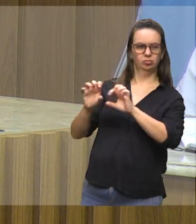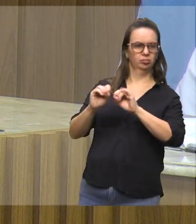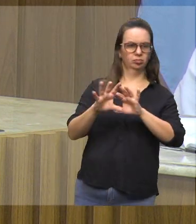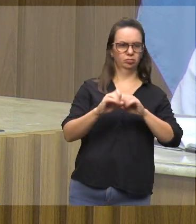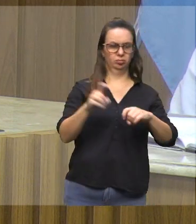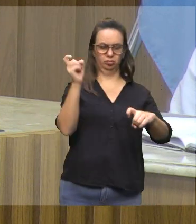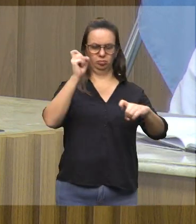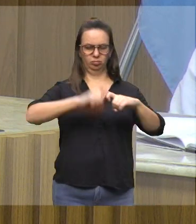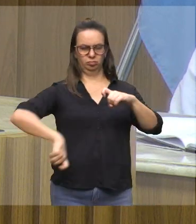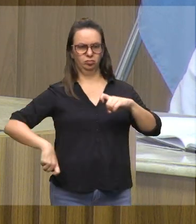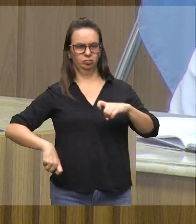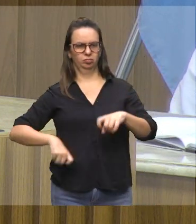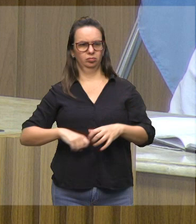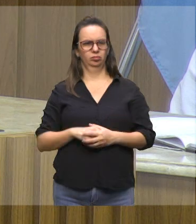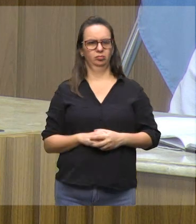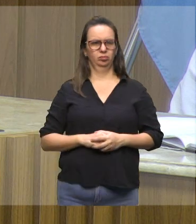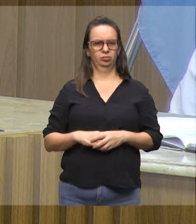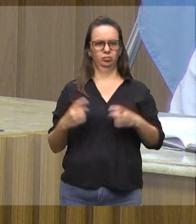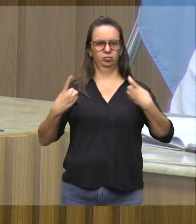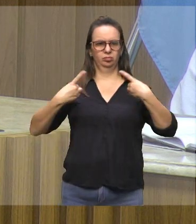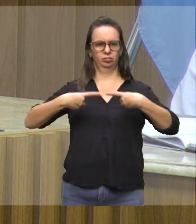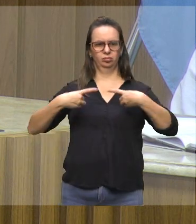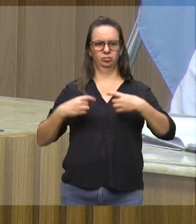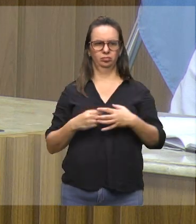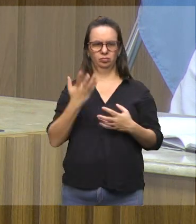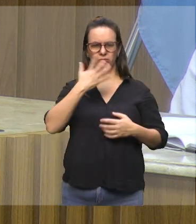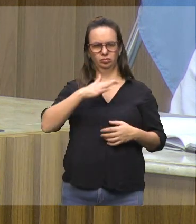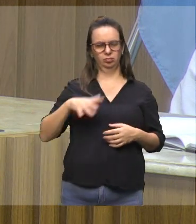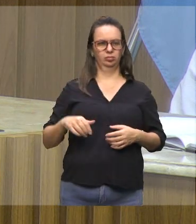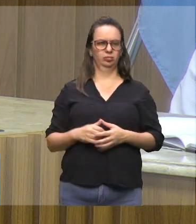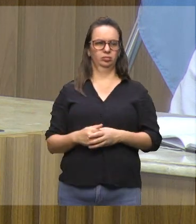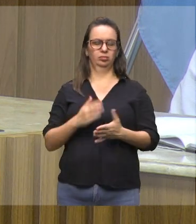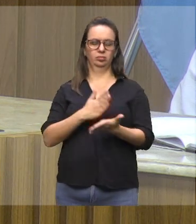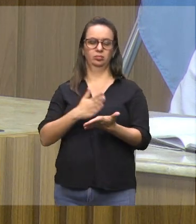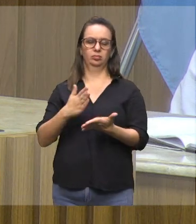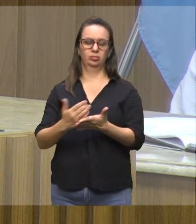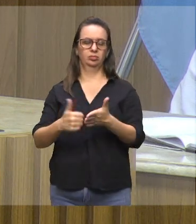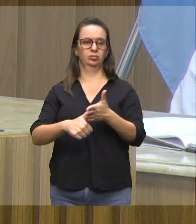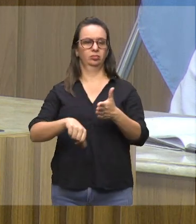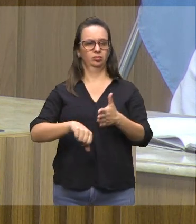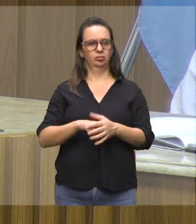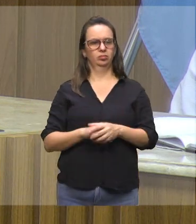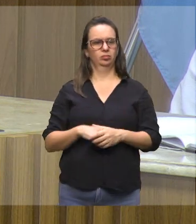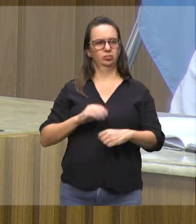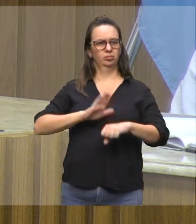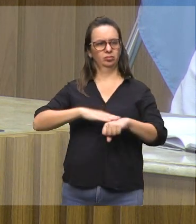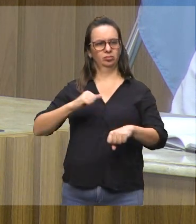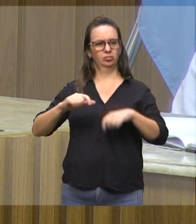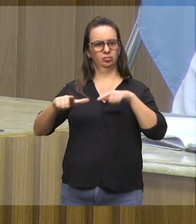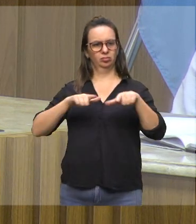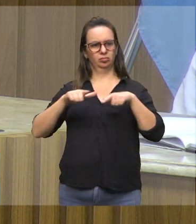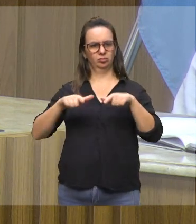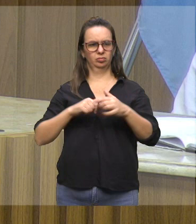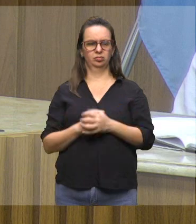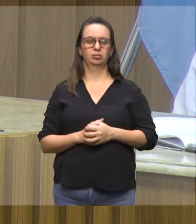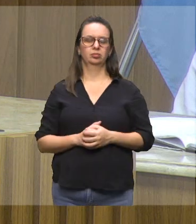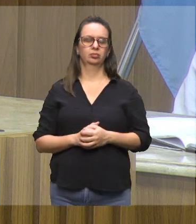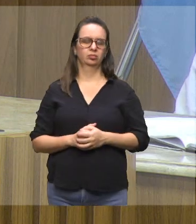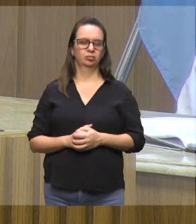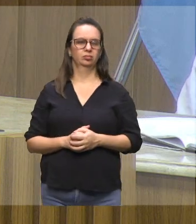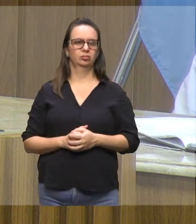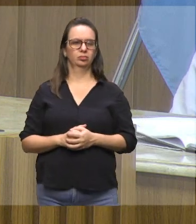sexual contra crianças. Estarei ainda cada vez mais incentivando e cobrando para que os projetos que prevê durante todo o ano